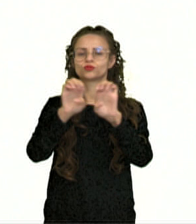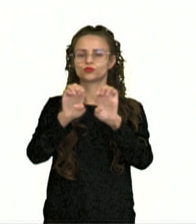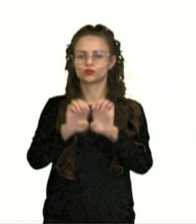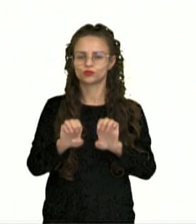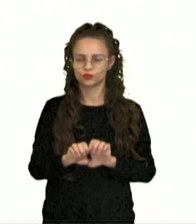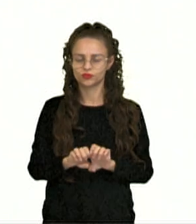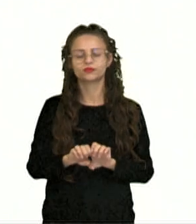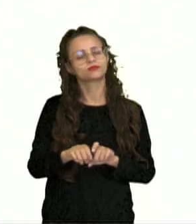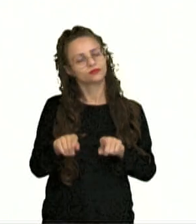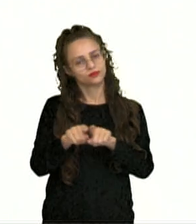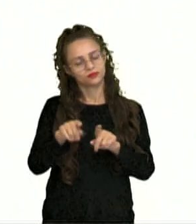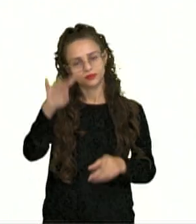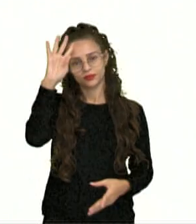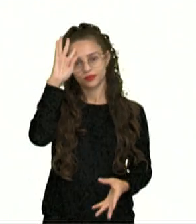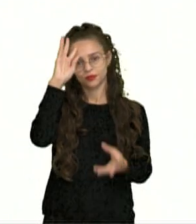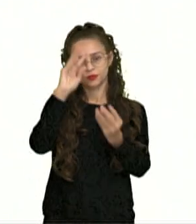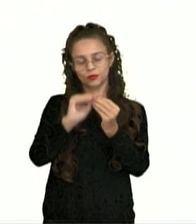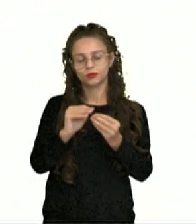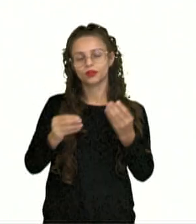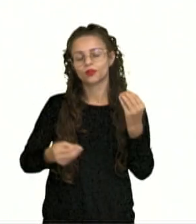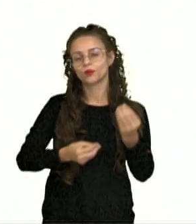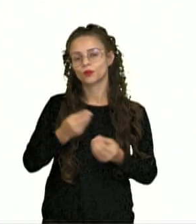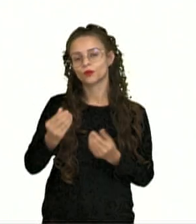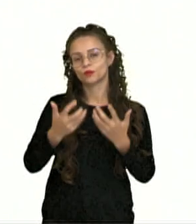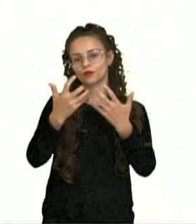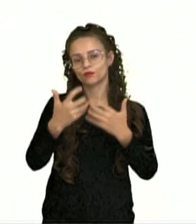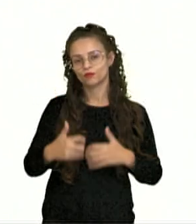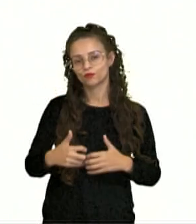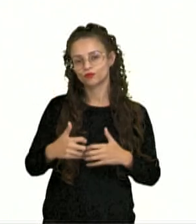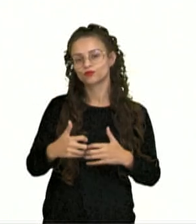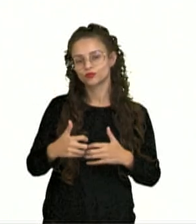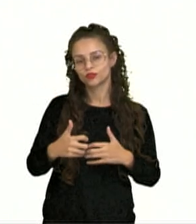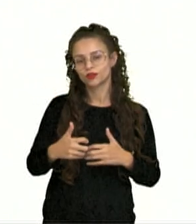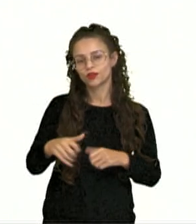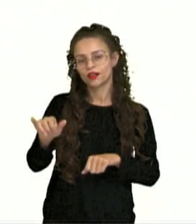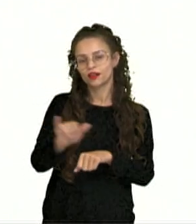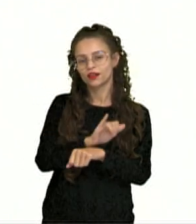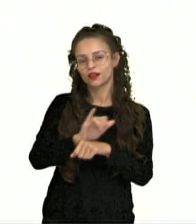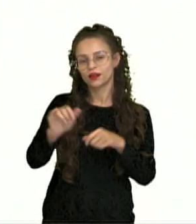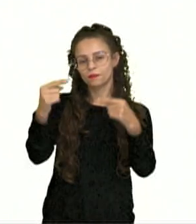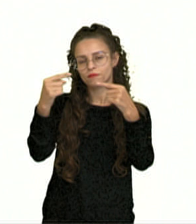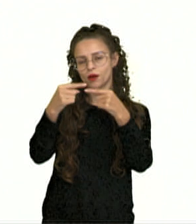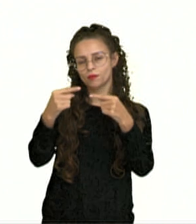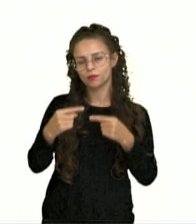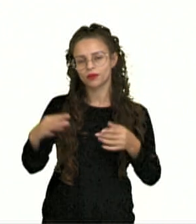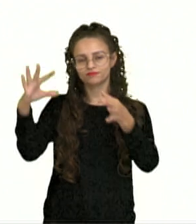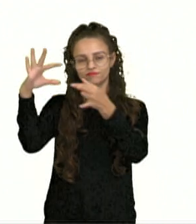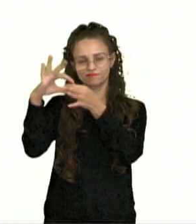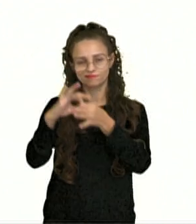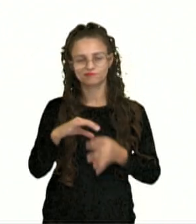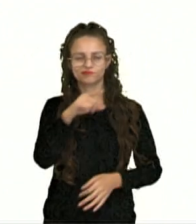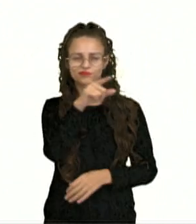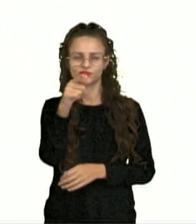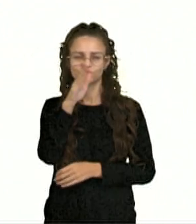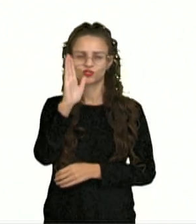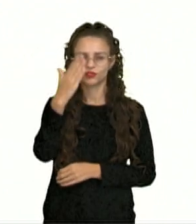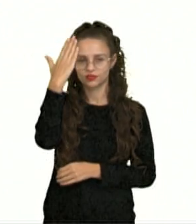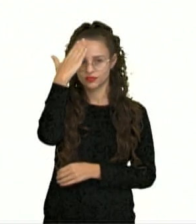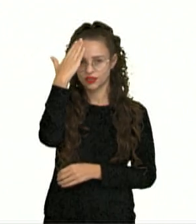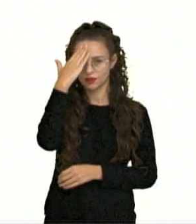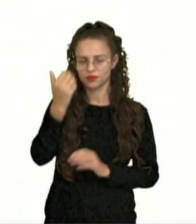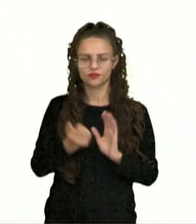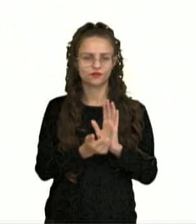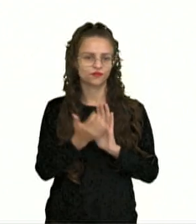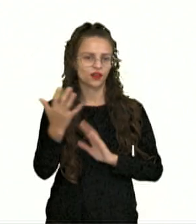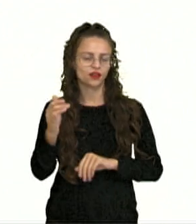e, claro, compreender o funcionamento dos recursos coesivos. Recursos coesivos vocês já sabem, então nós temos